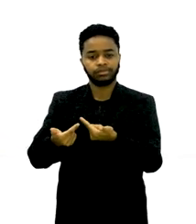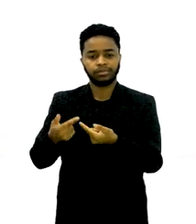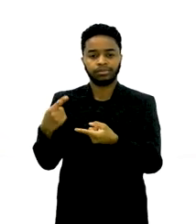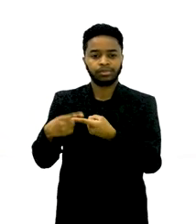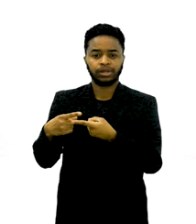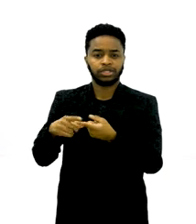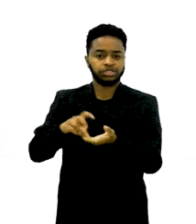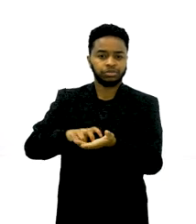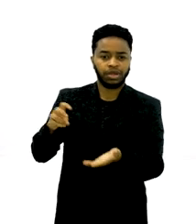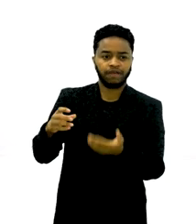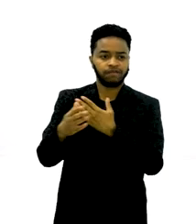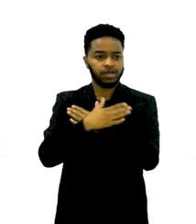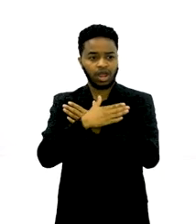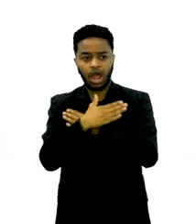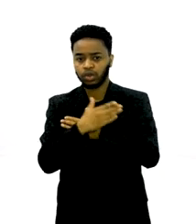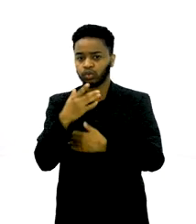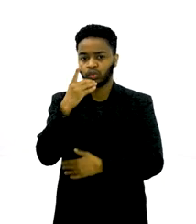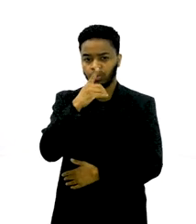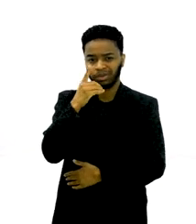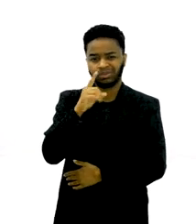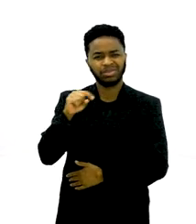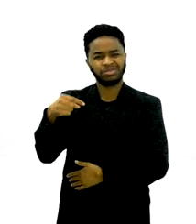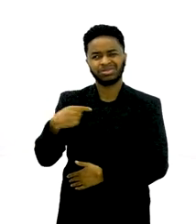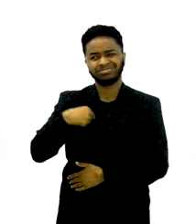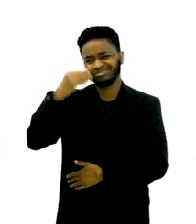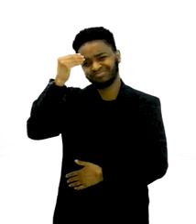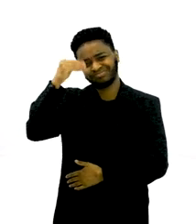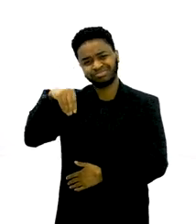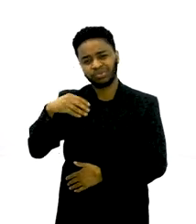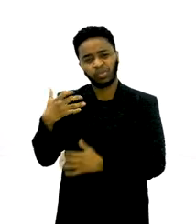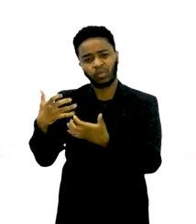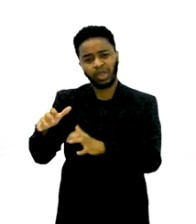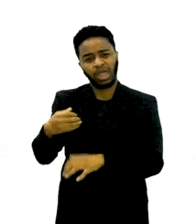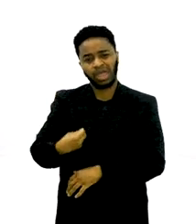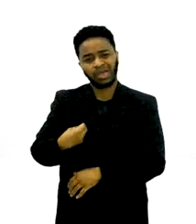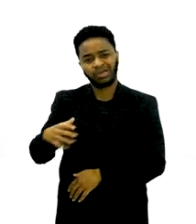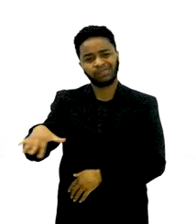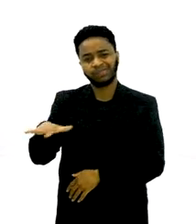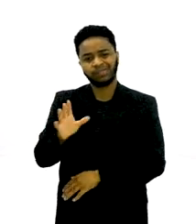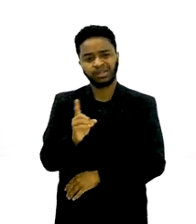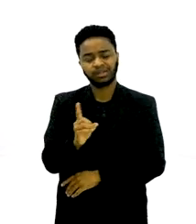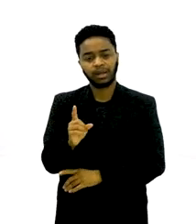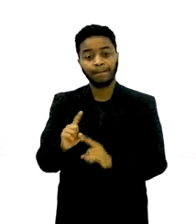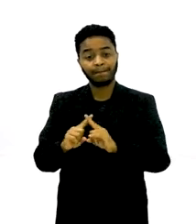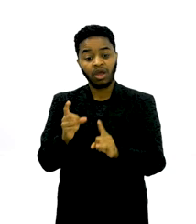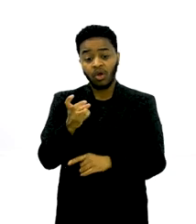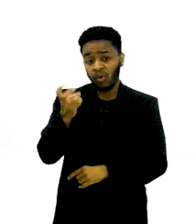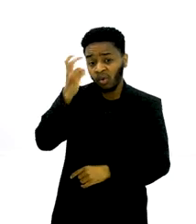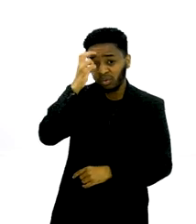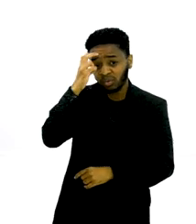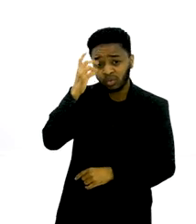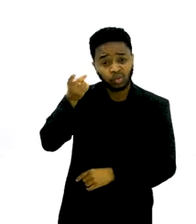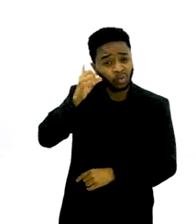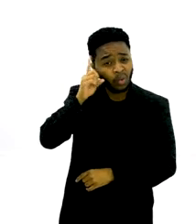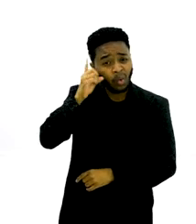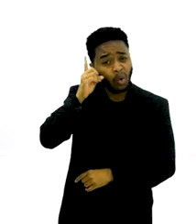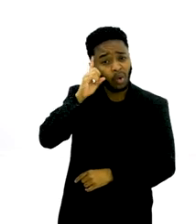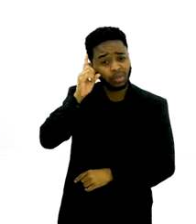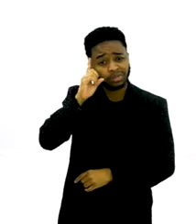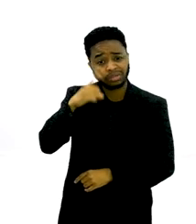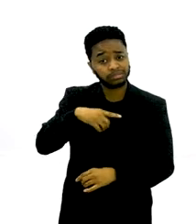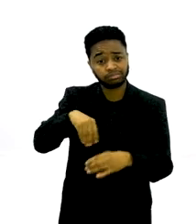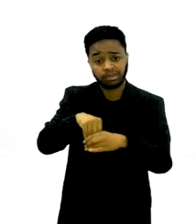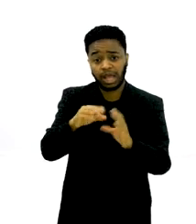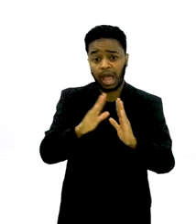manhã feriado domingo e aí eu falei não quero mais essa vida para mim e e o lado da cultura ela tava todo dia na minha